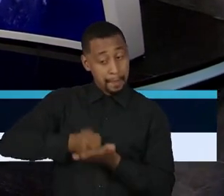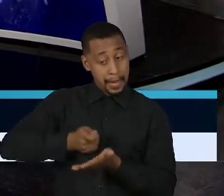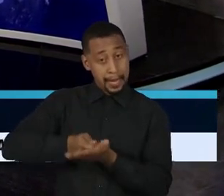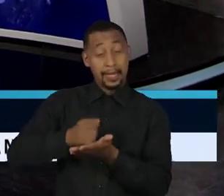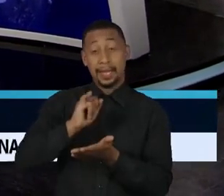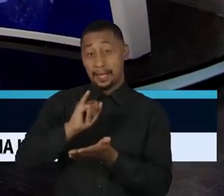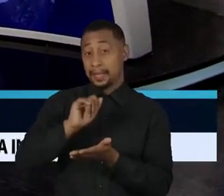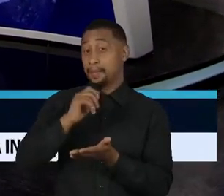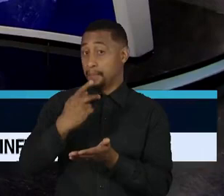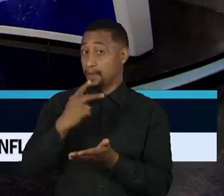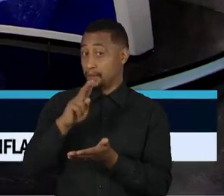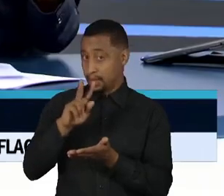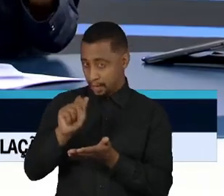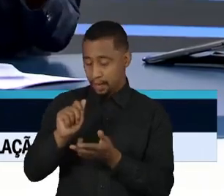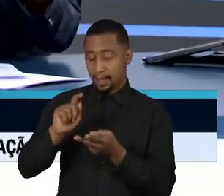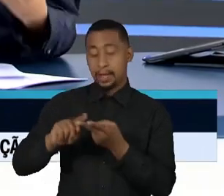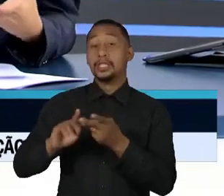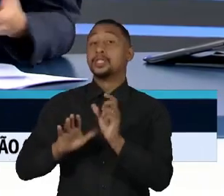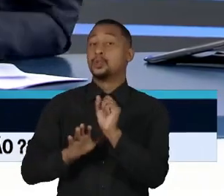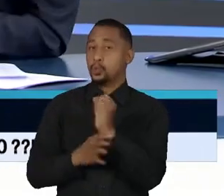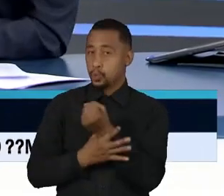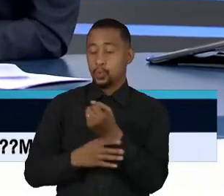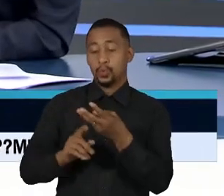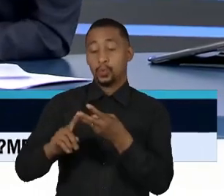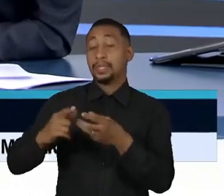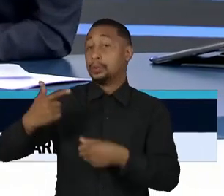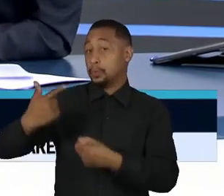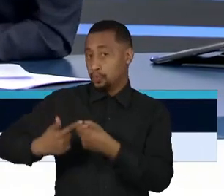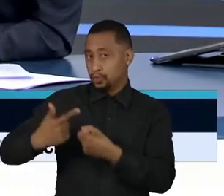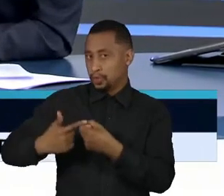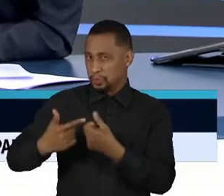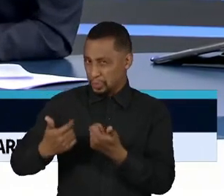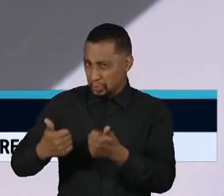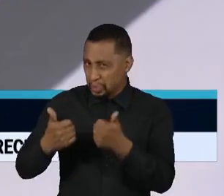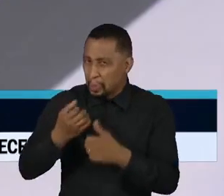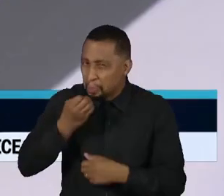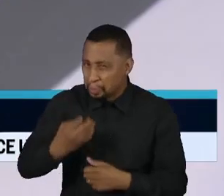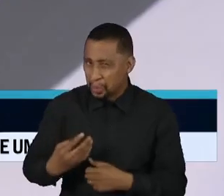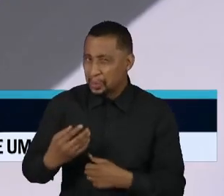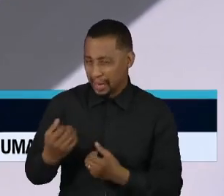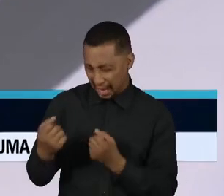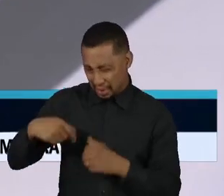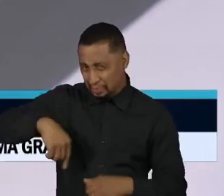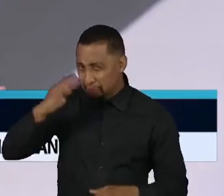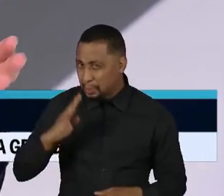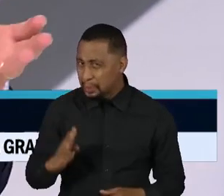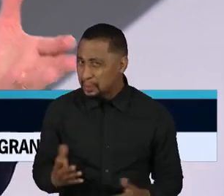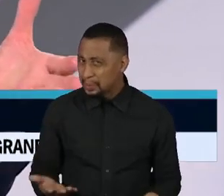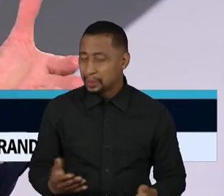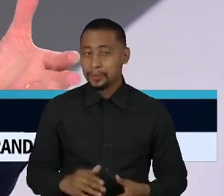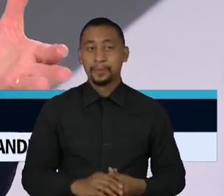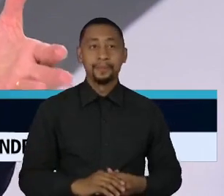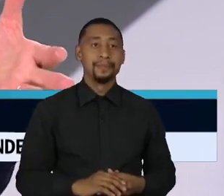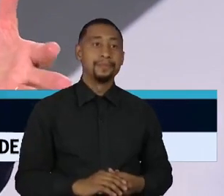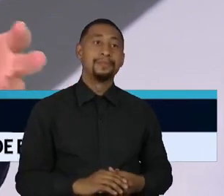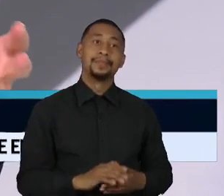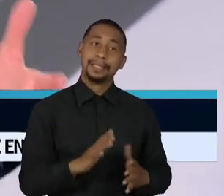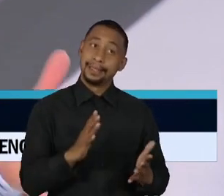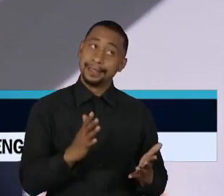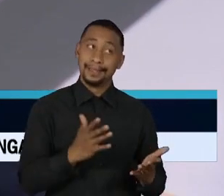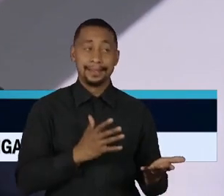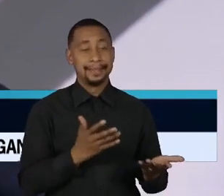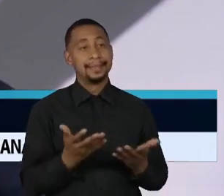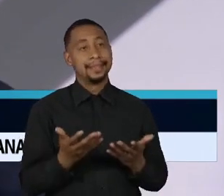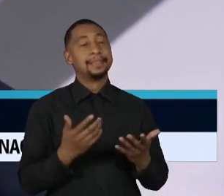seguro, o preço do combustível, até que ponto vale a pena ter um carro no Brasil? Olha, diante da lacuna